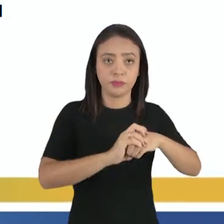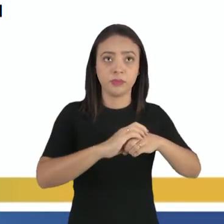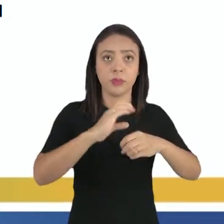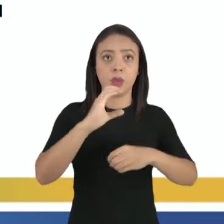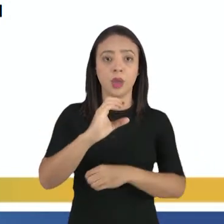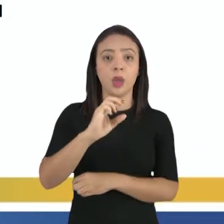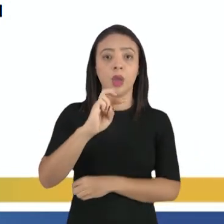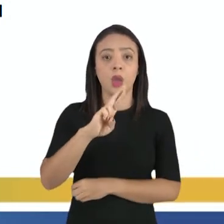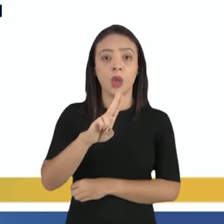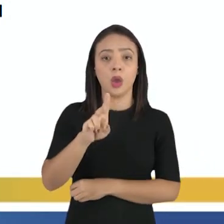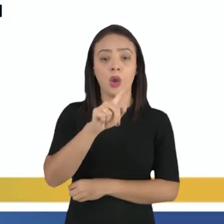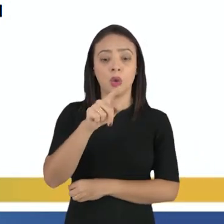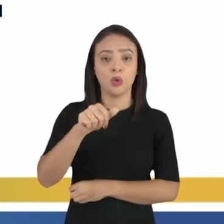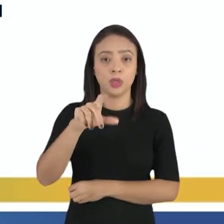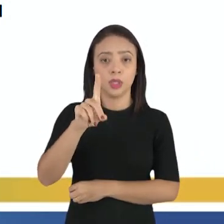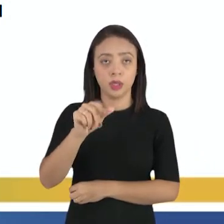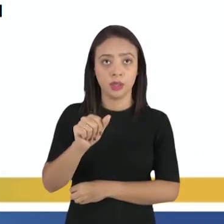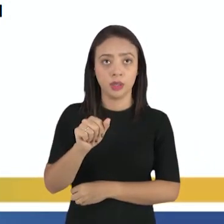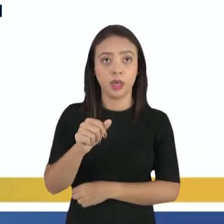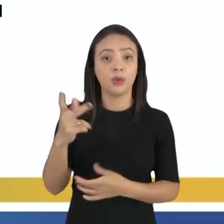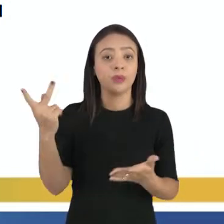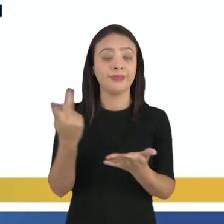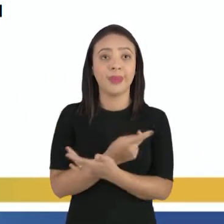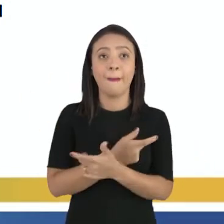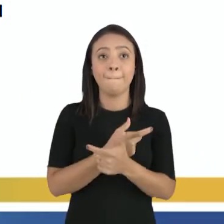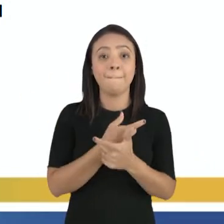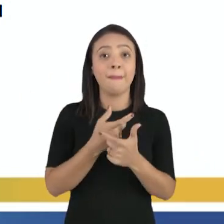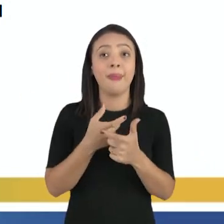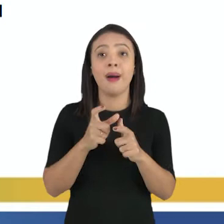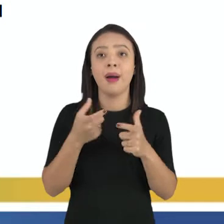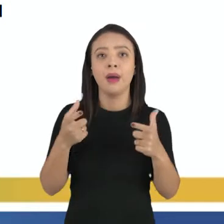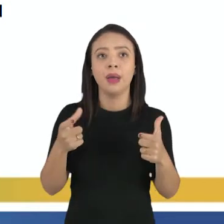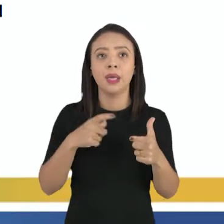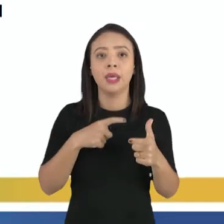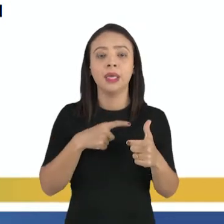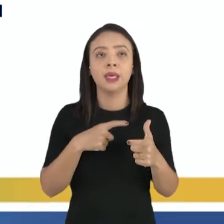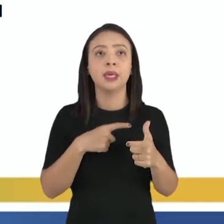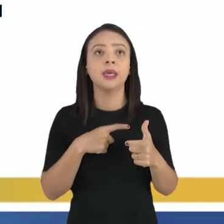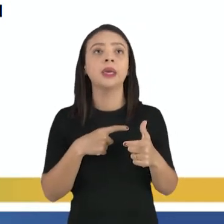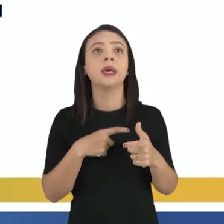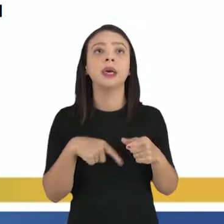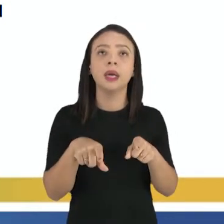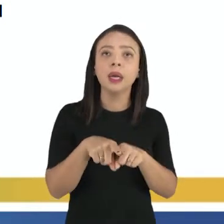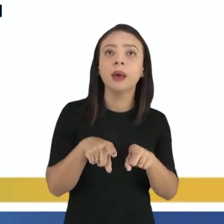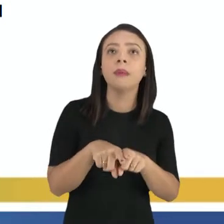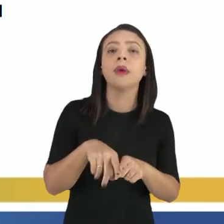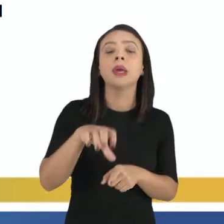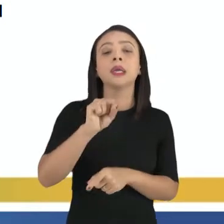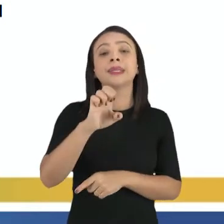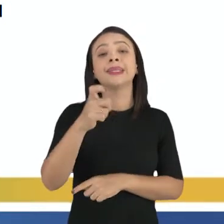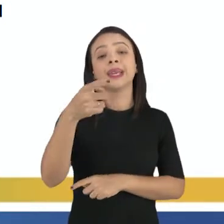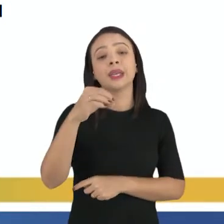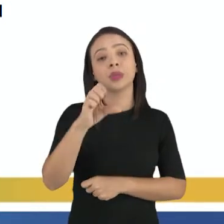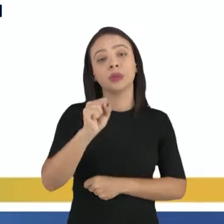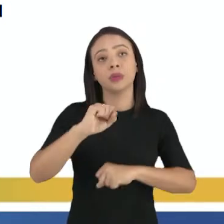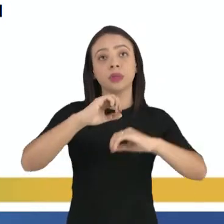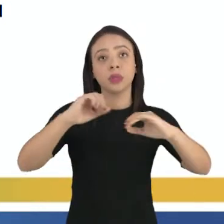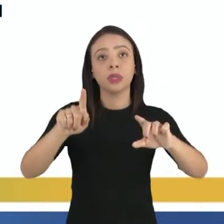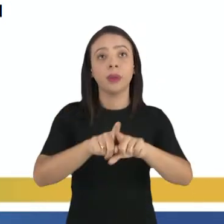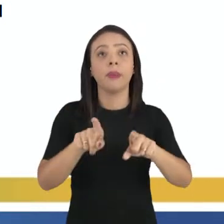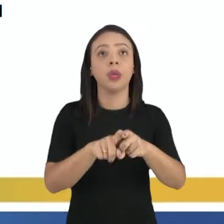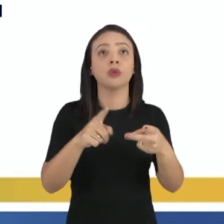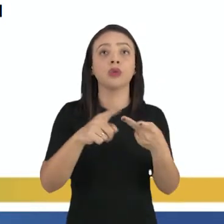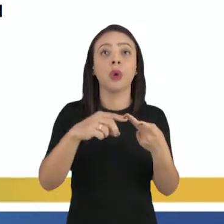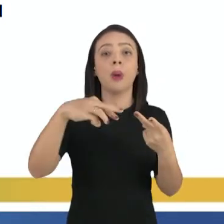existe na maioria dos seres vivos dioicos, ou seja, com sexos separados, ou também existe também nos organismos